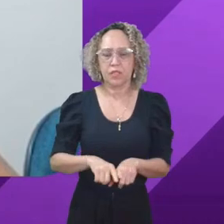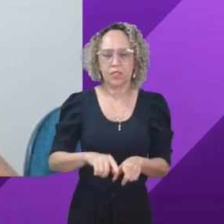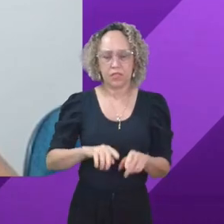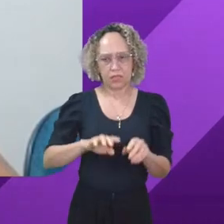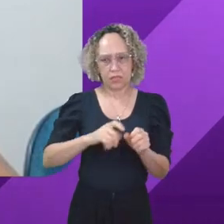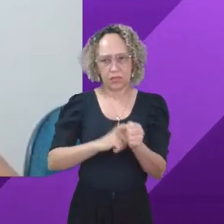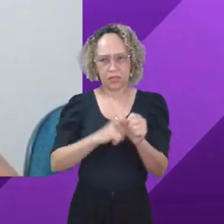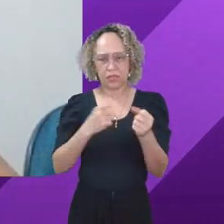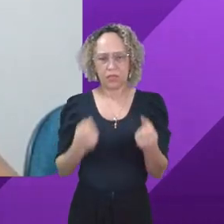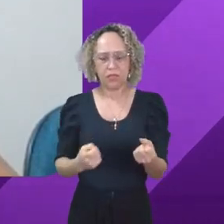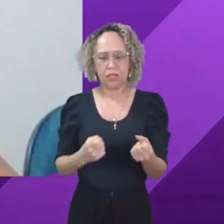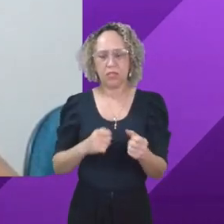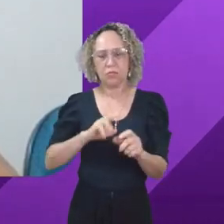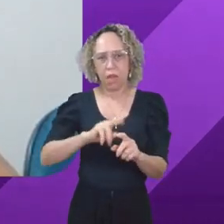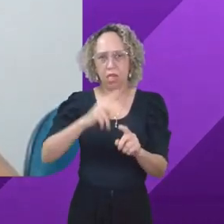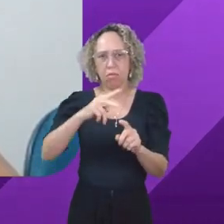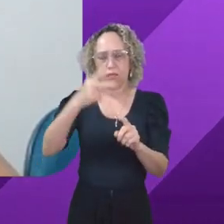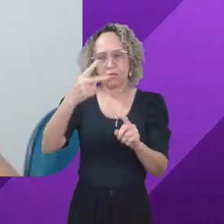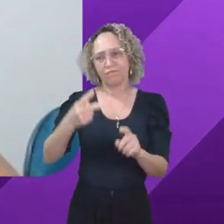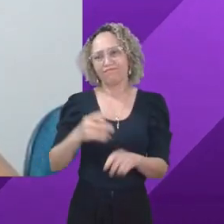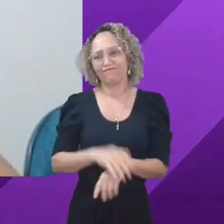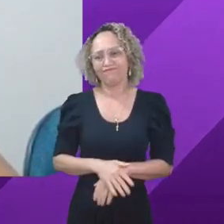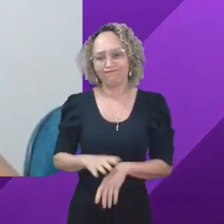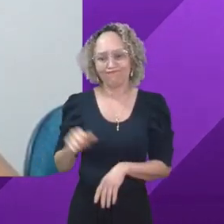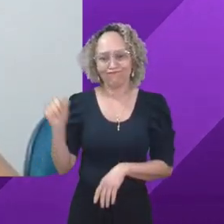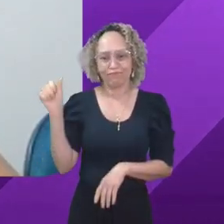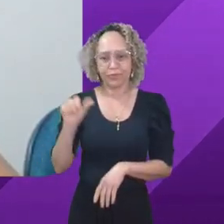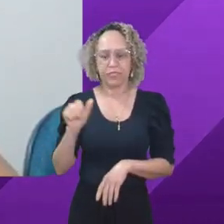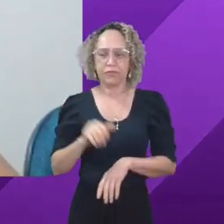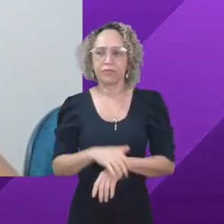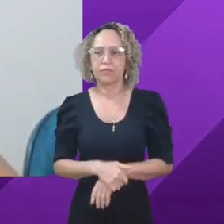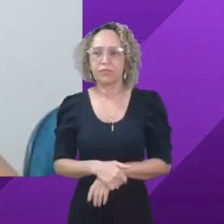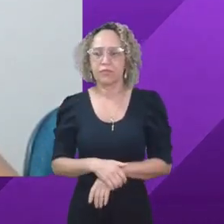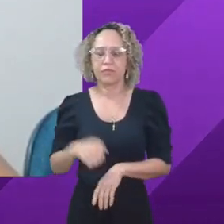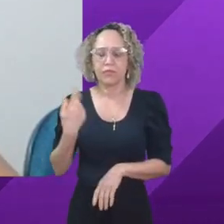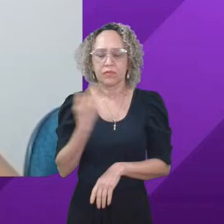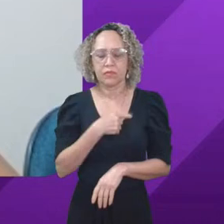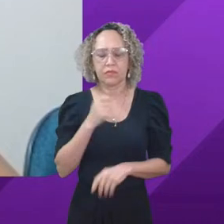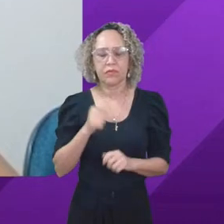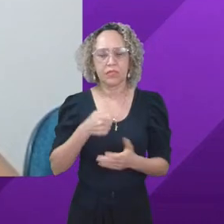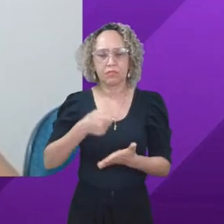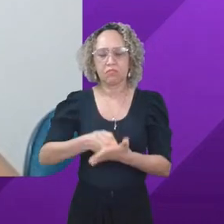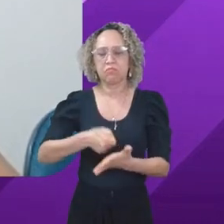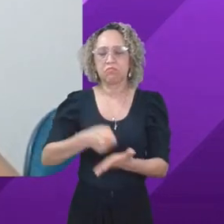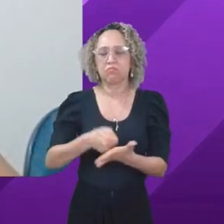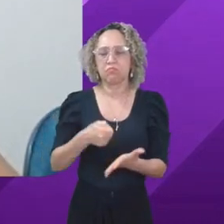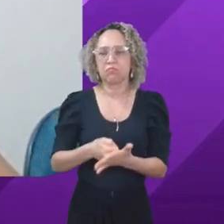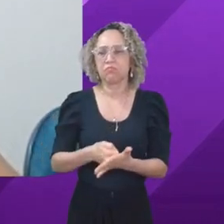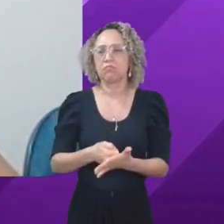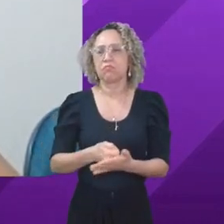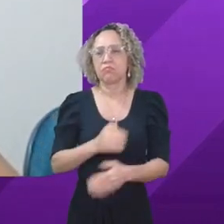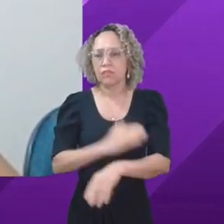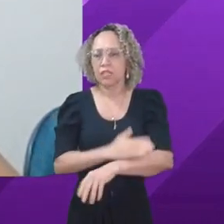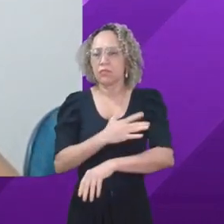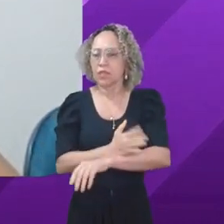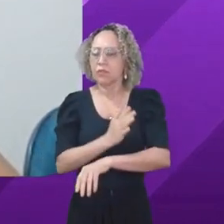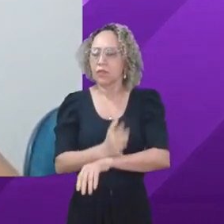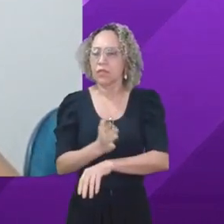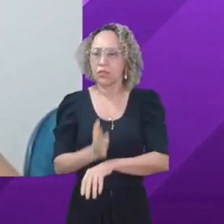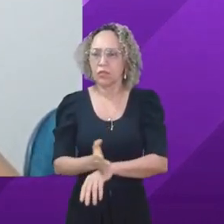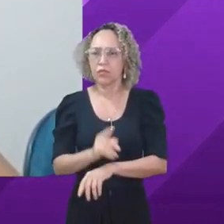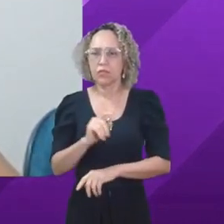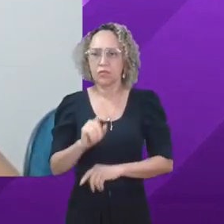quilombola, isso dobra, A gente precisa a todo tempo impor, a todo